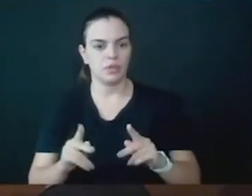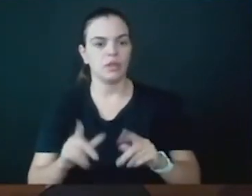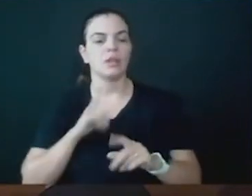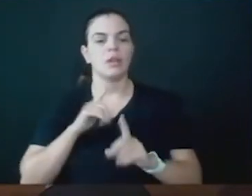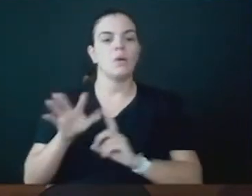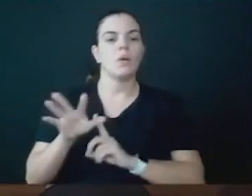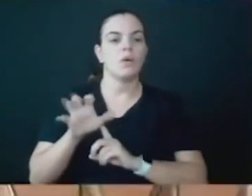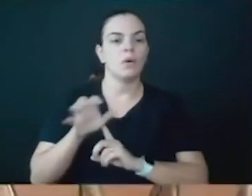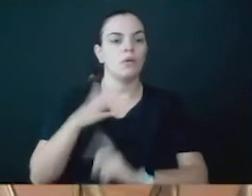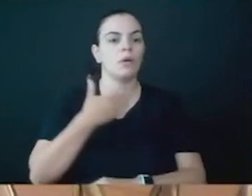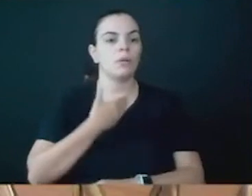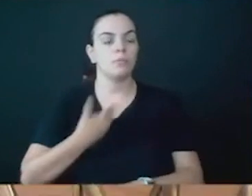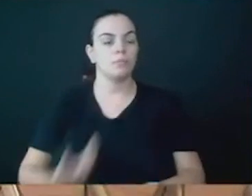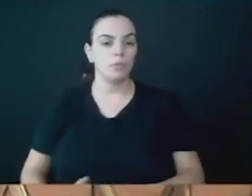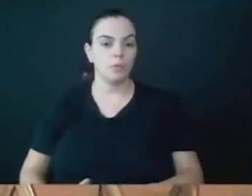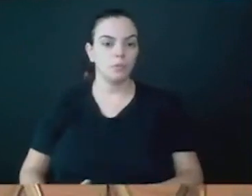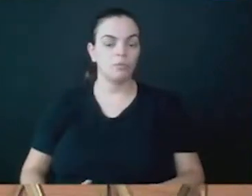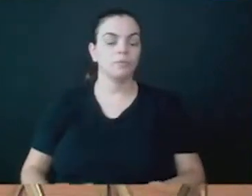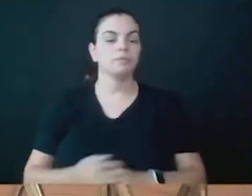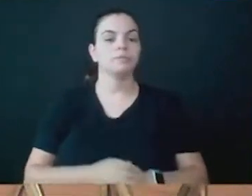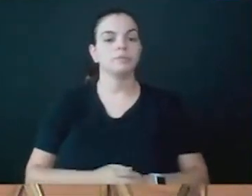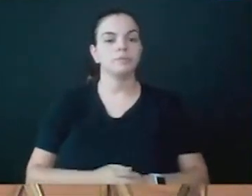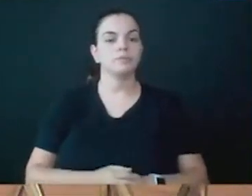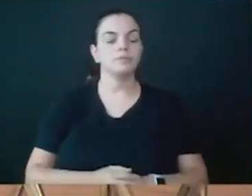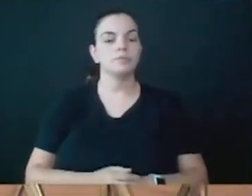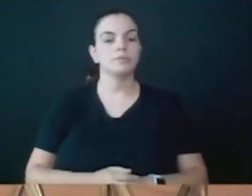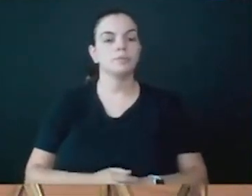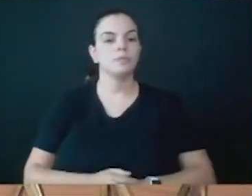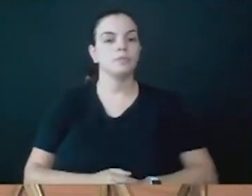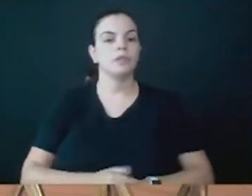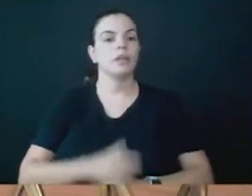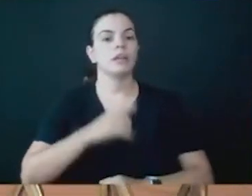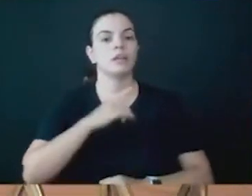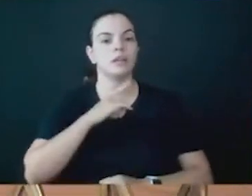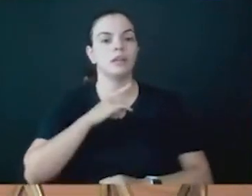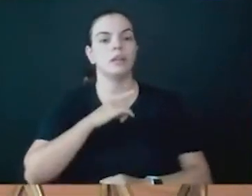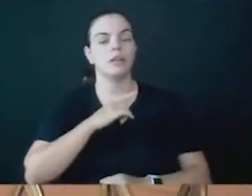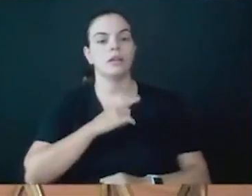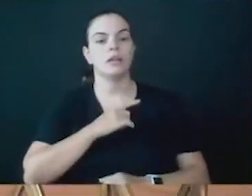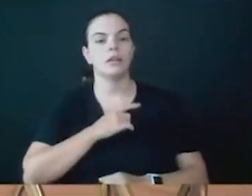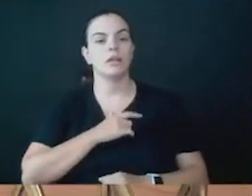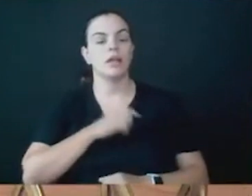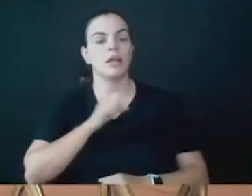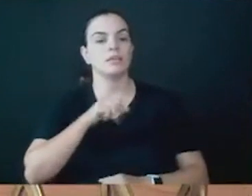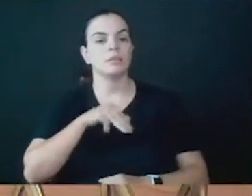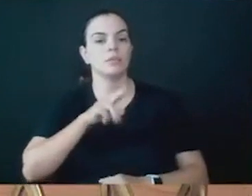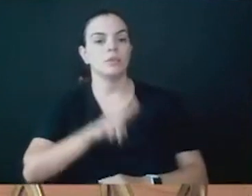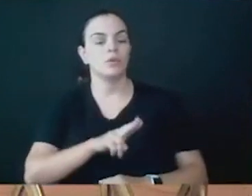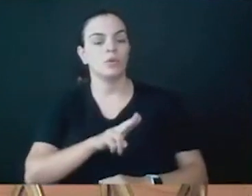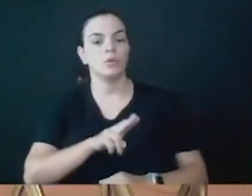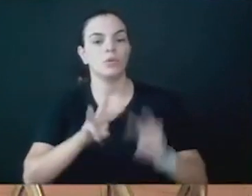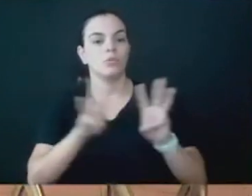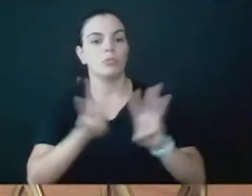contado como um serviço eletrônico. A gente tem aquisição de potencial construtivo pela SMU, direto no portal, também é um